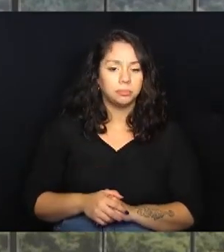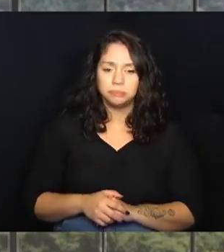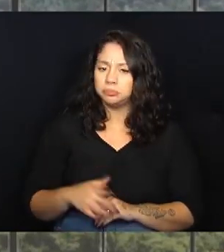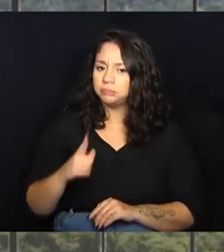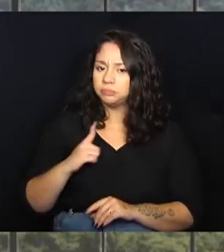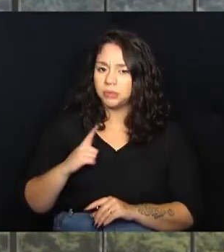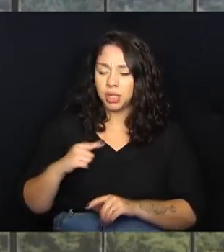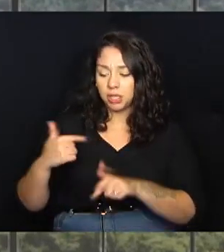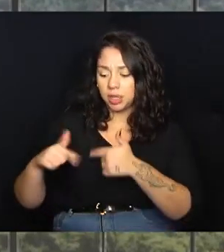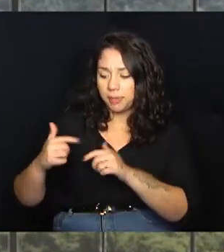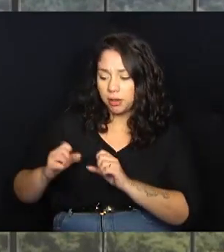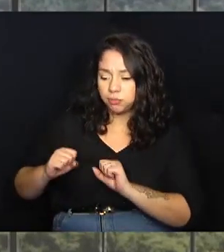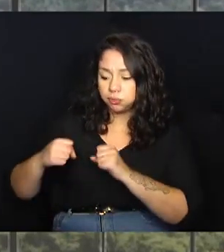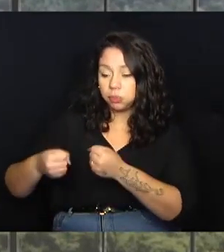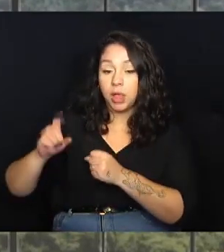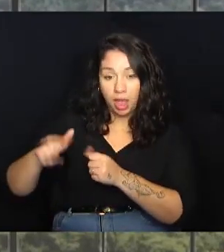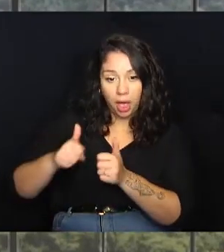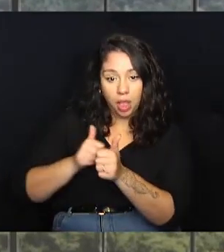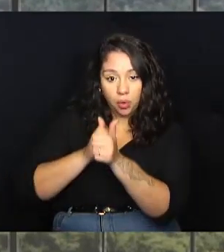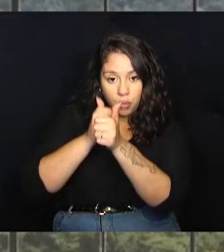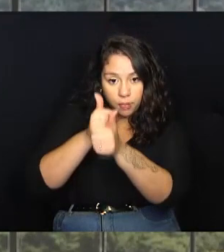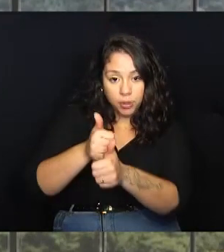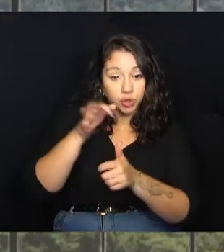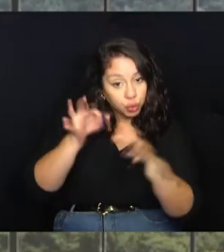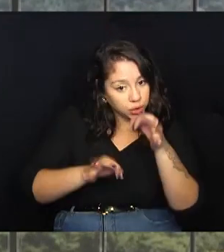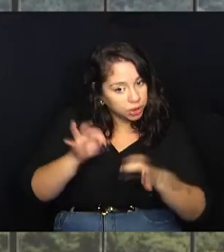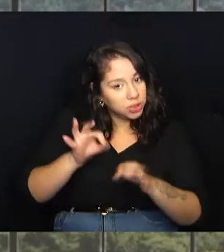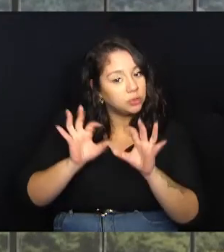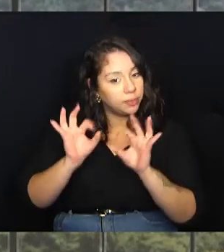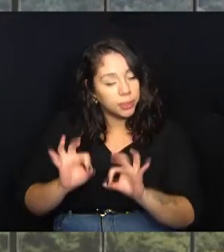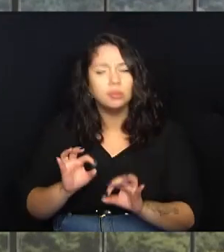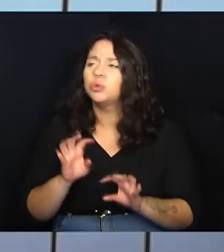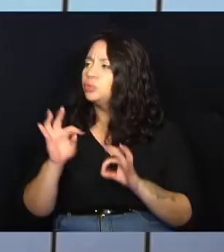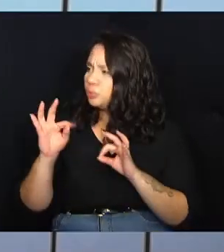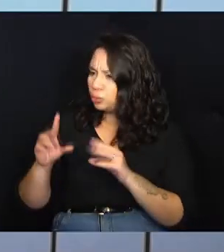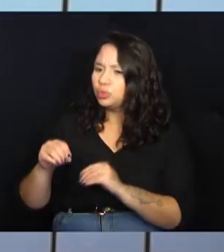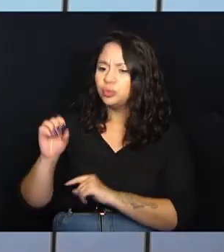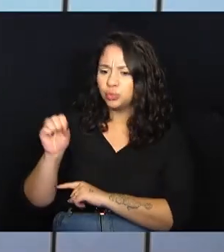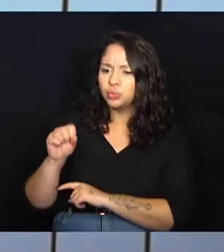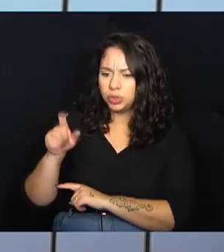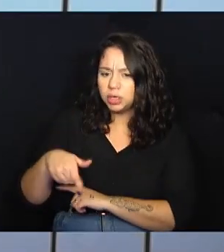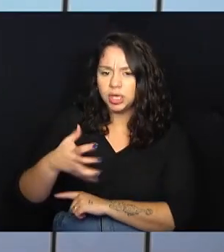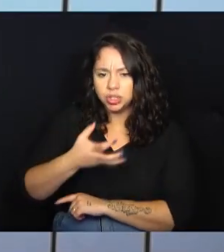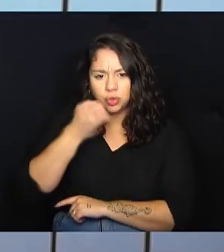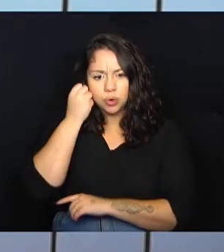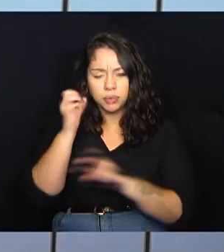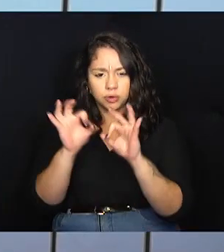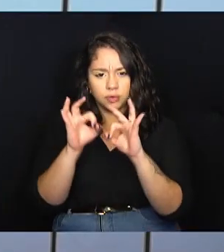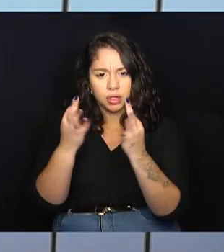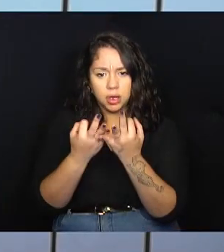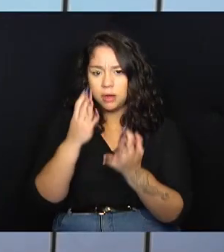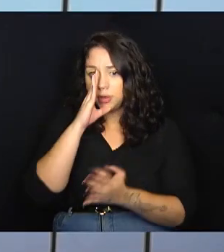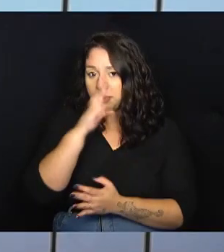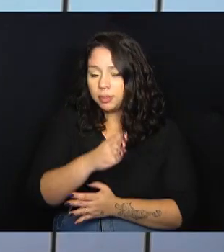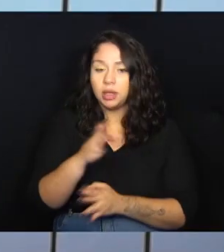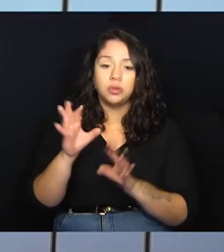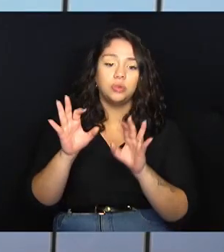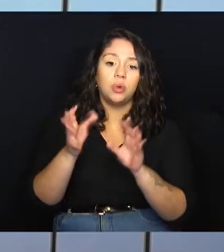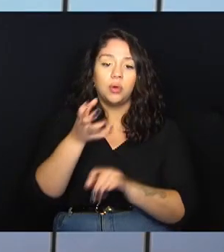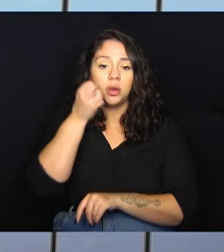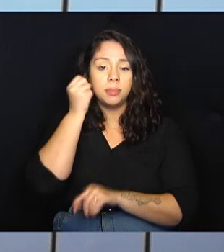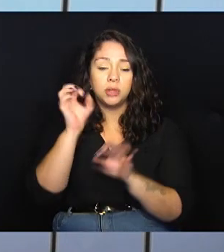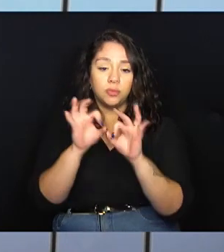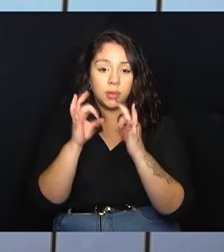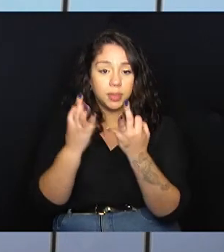trabalho é acompanhado pela Vara da Infância e Juventude, né? Todo o trabalho. Tanto do acolhimento familiar, principalmente o acolhimento familiar,